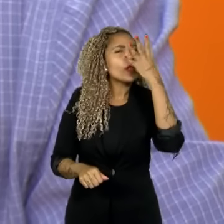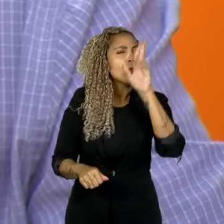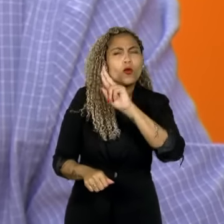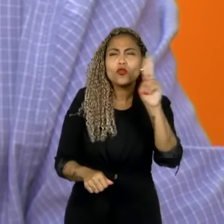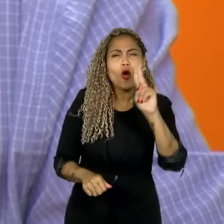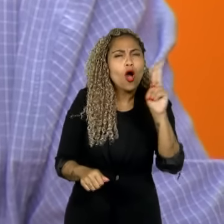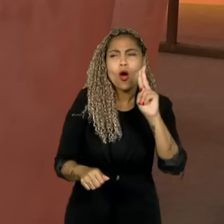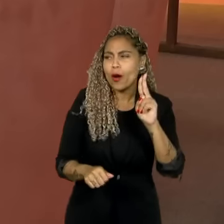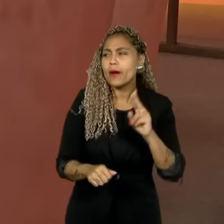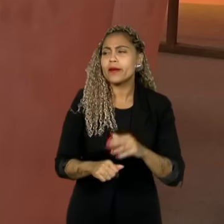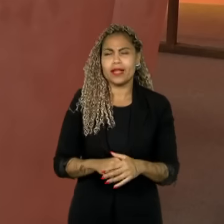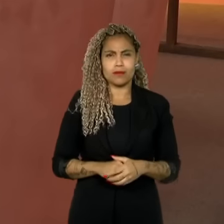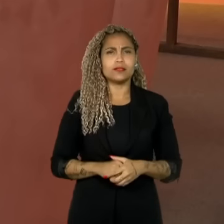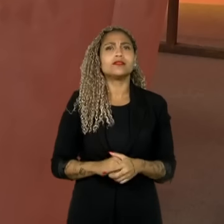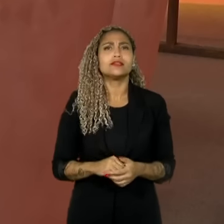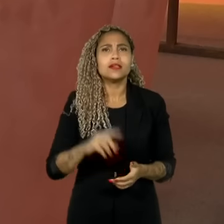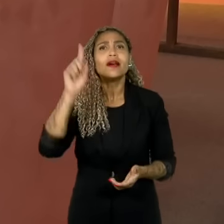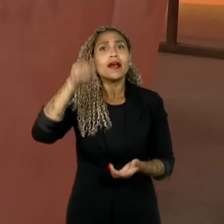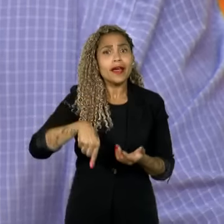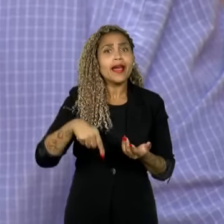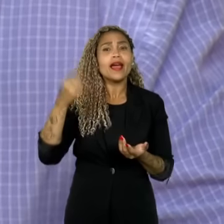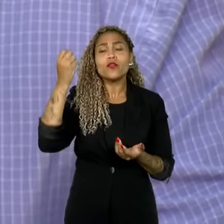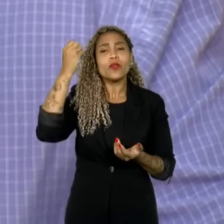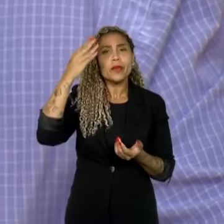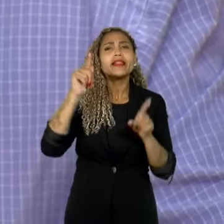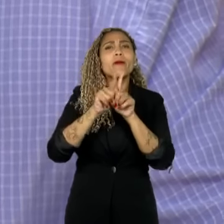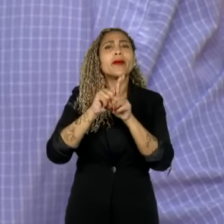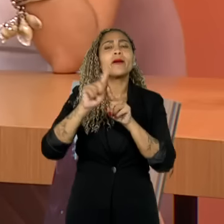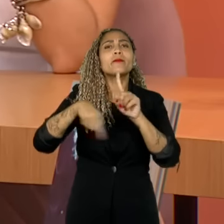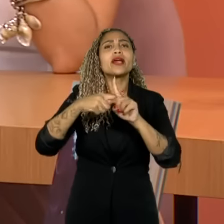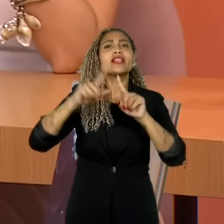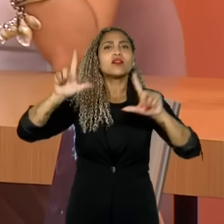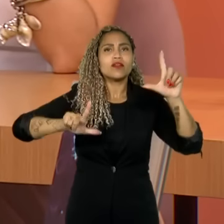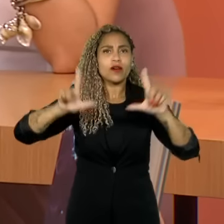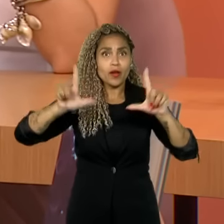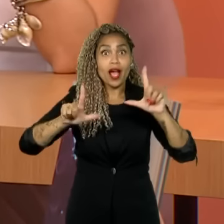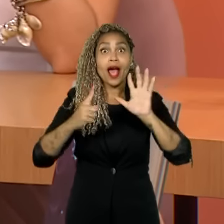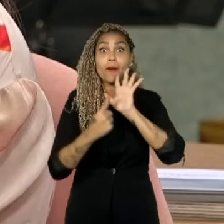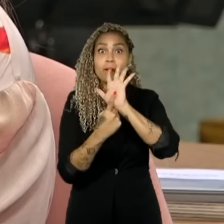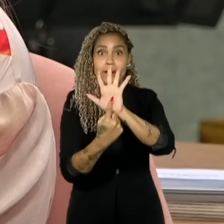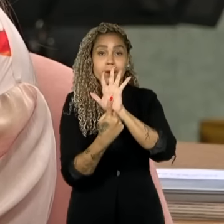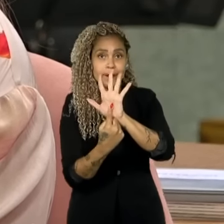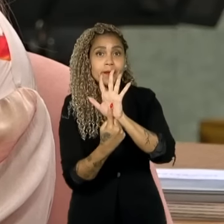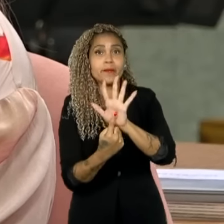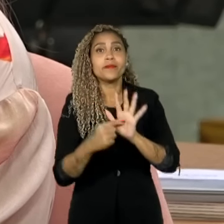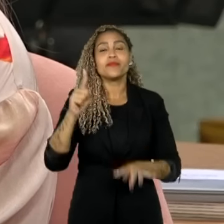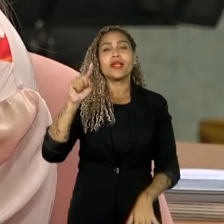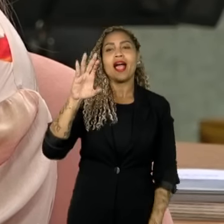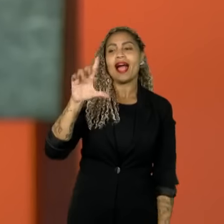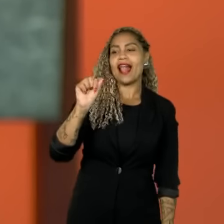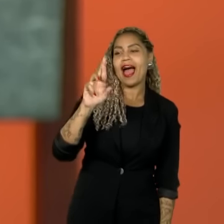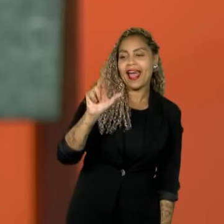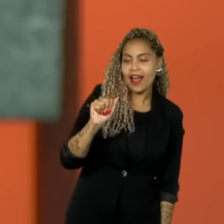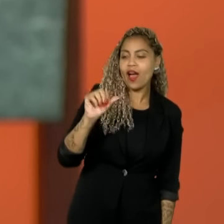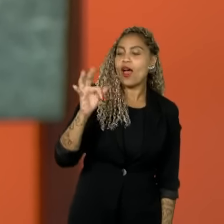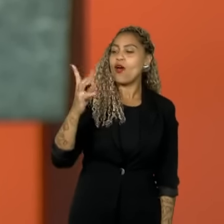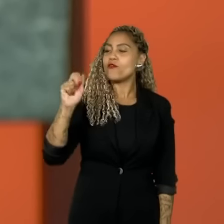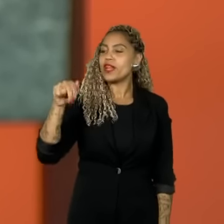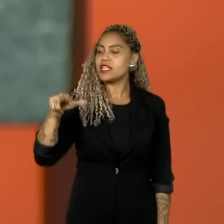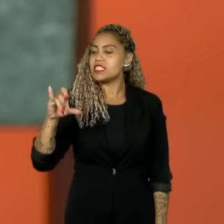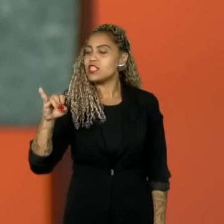Não lembro. Eu estudei. Rádio e depois também televisão. E depois televisão. A TV e ela se apresentava como Clara Francisca ainda. Clara Francisca.